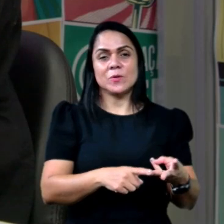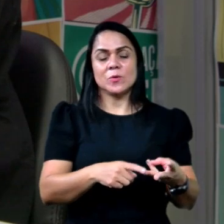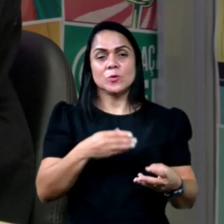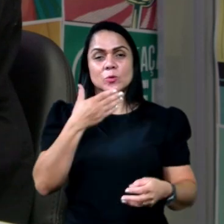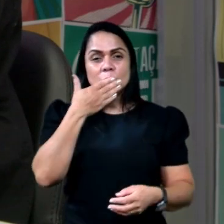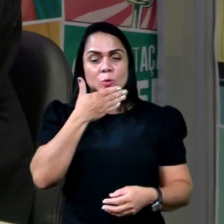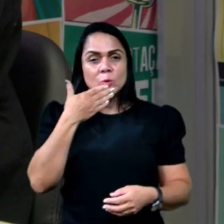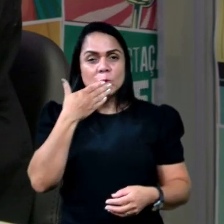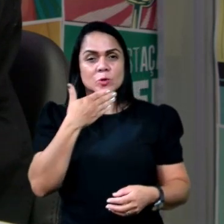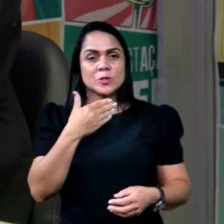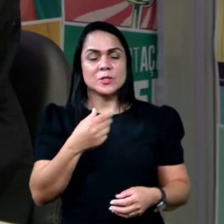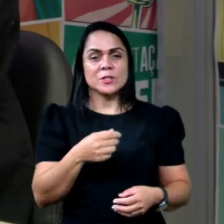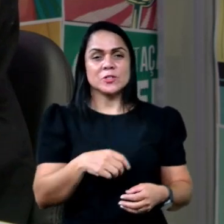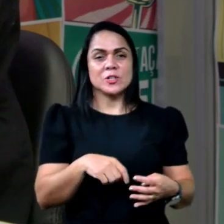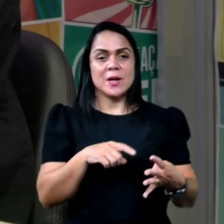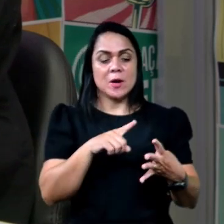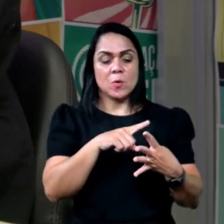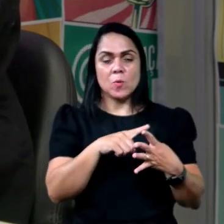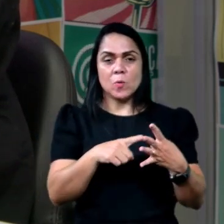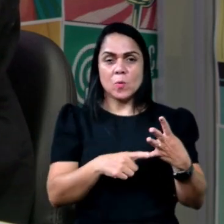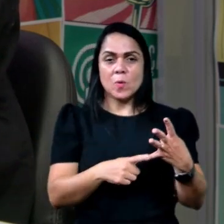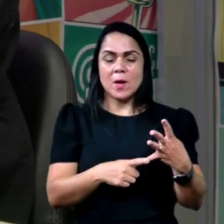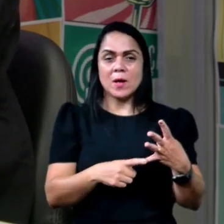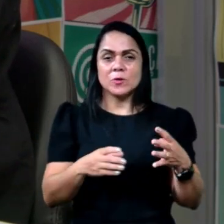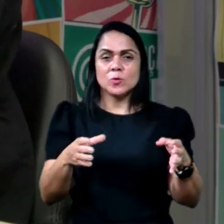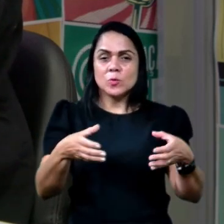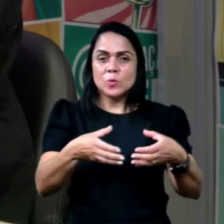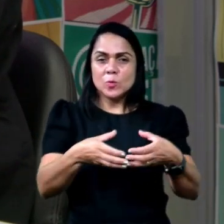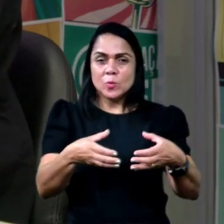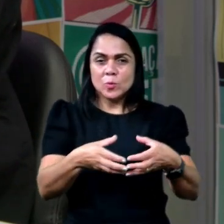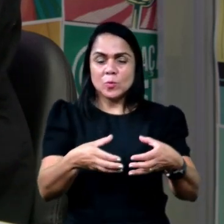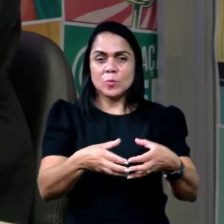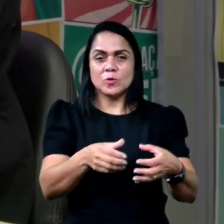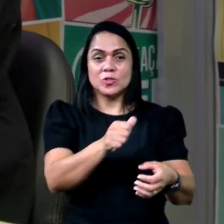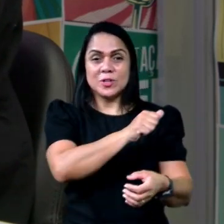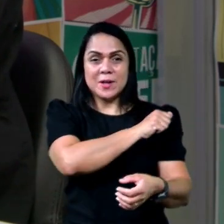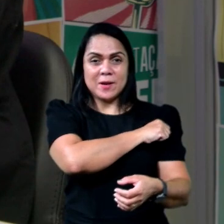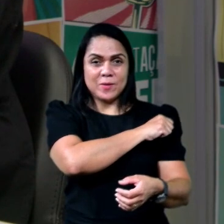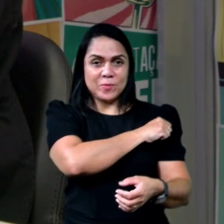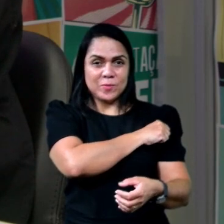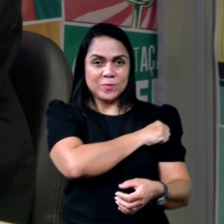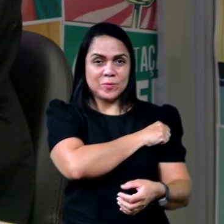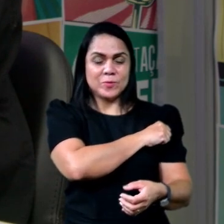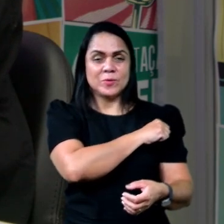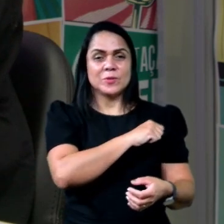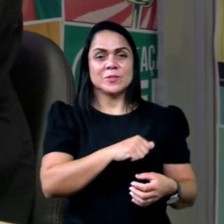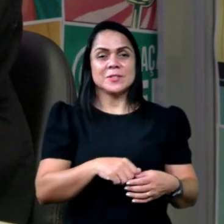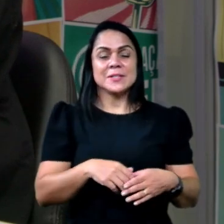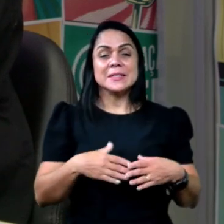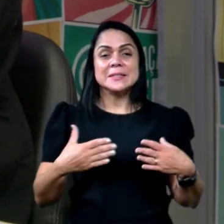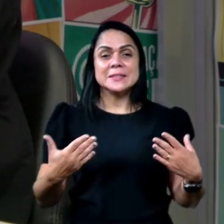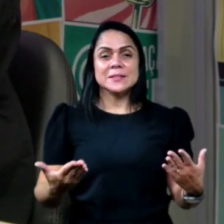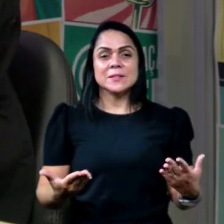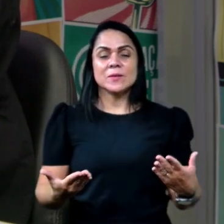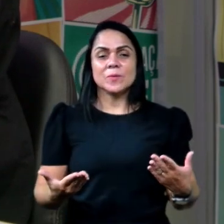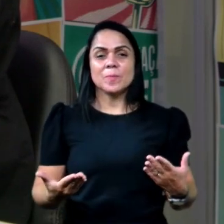3 alunos e um professor orientador, o que é muito importante. A gente precisa colocar o nosso